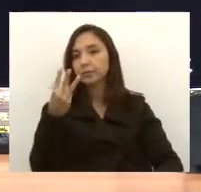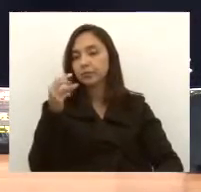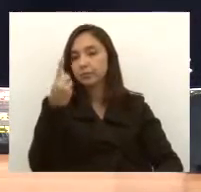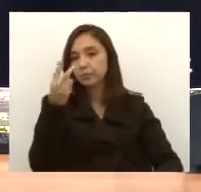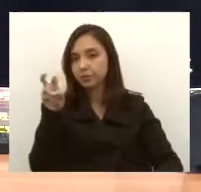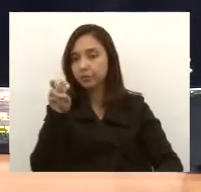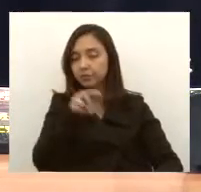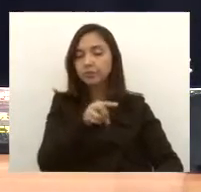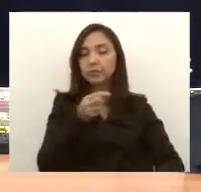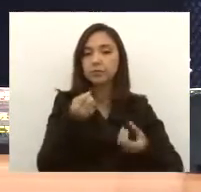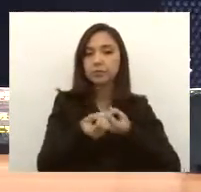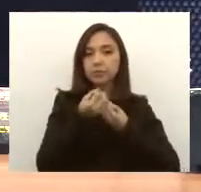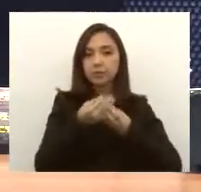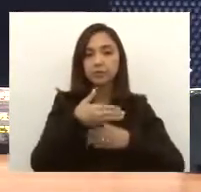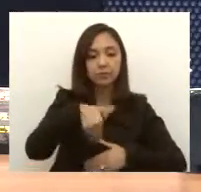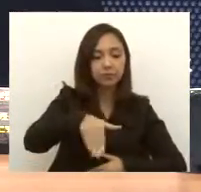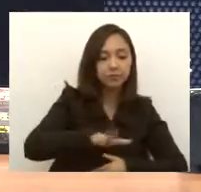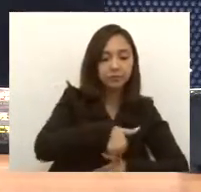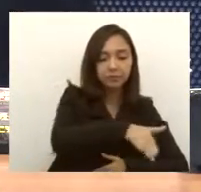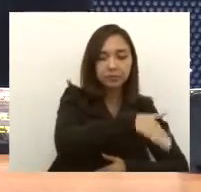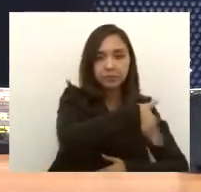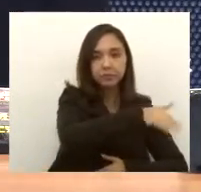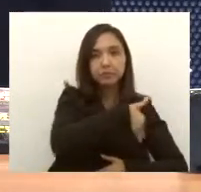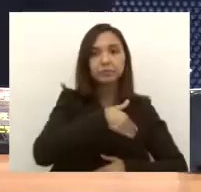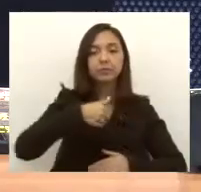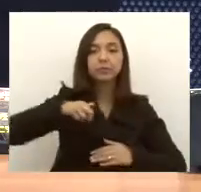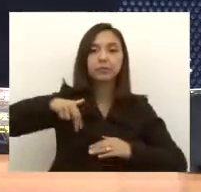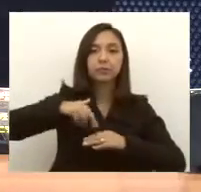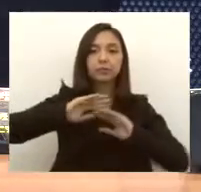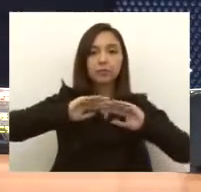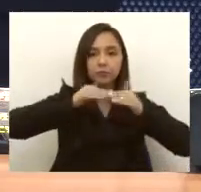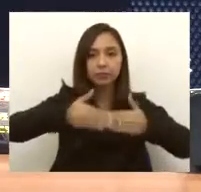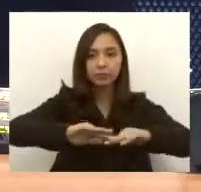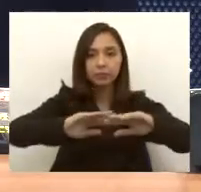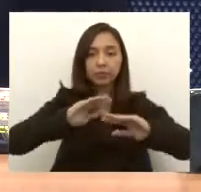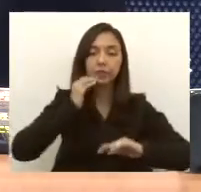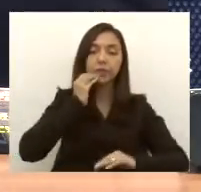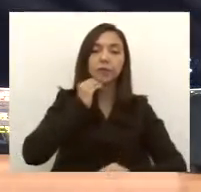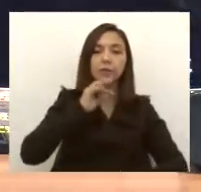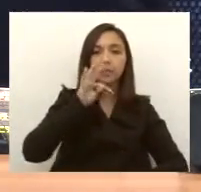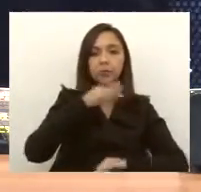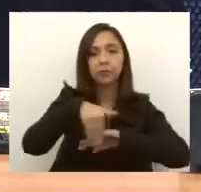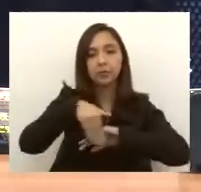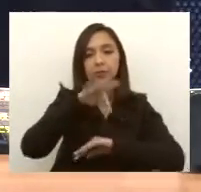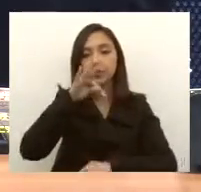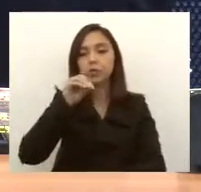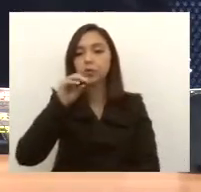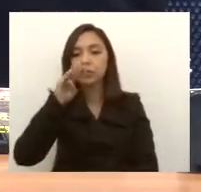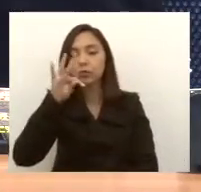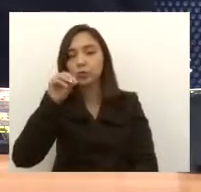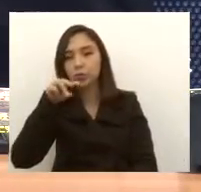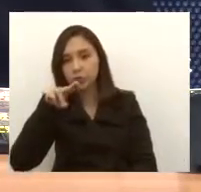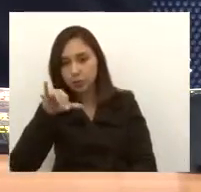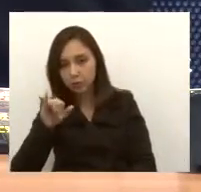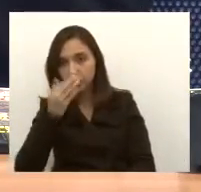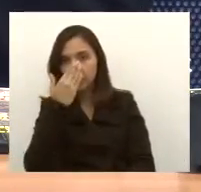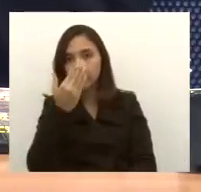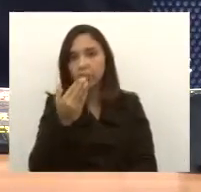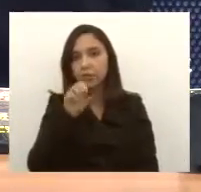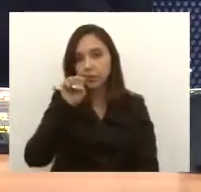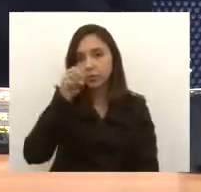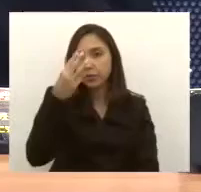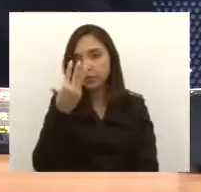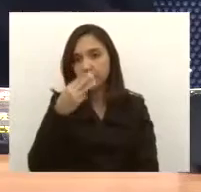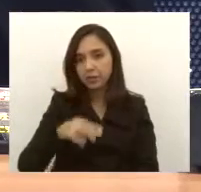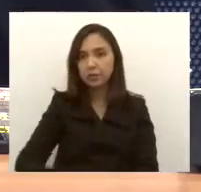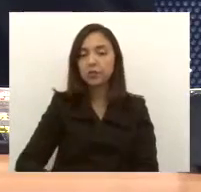2015. Informações referentes à pintura de faixa de sinalização na lombada da rua Senador Teotônio Vilela, altura do número 83, no residencial